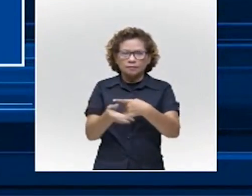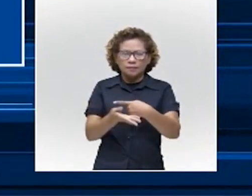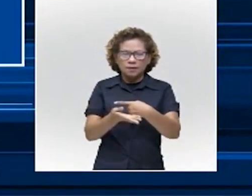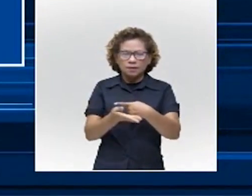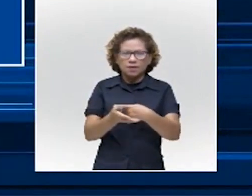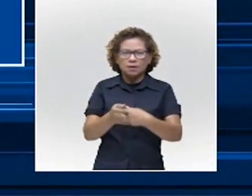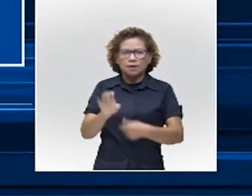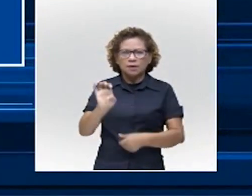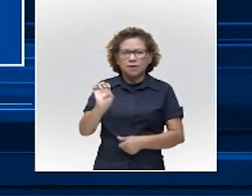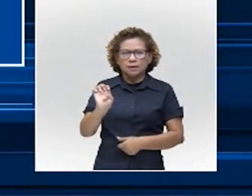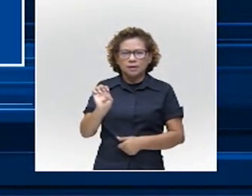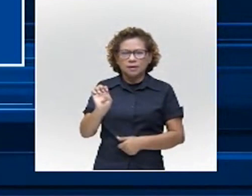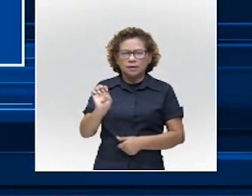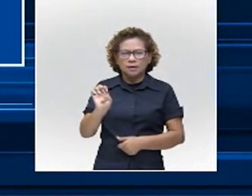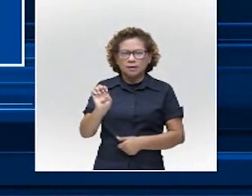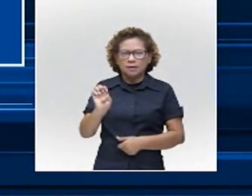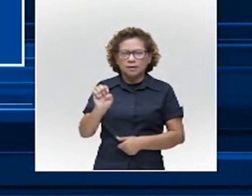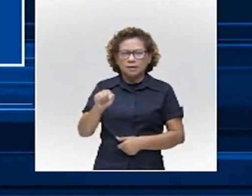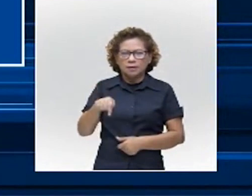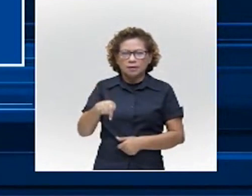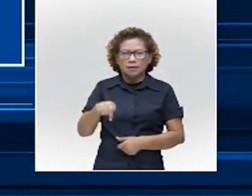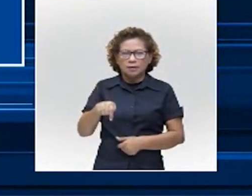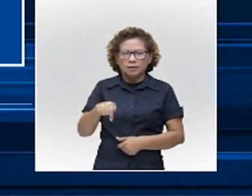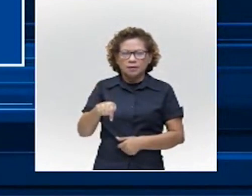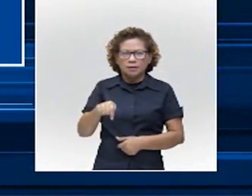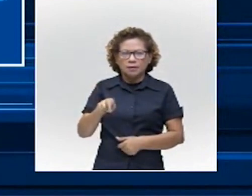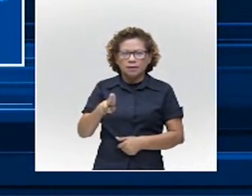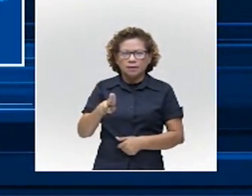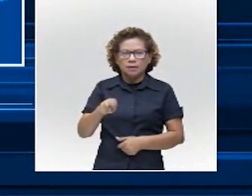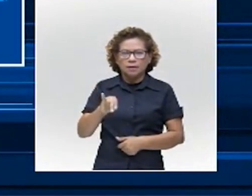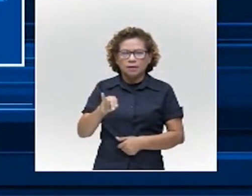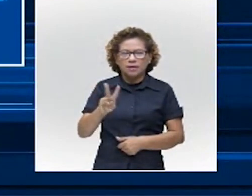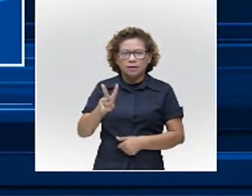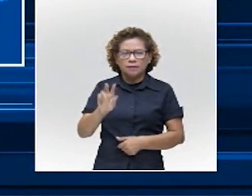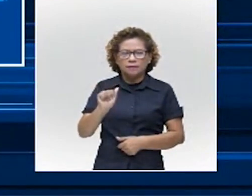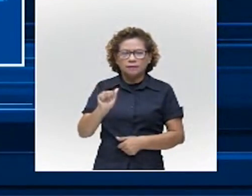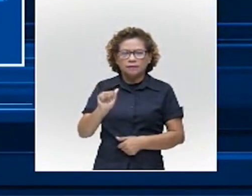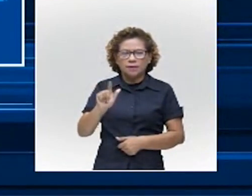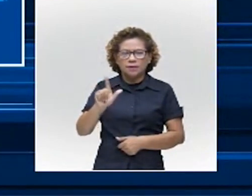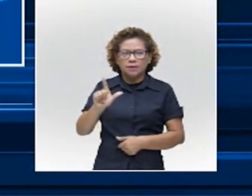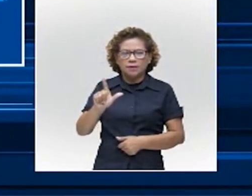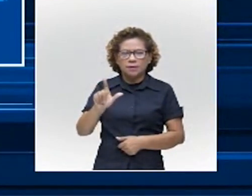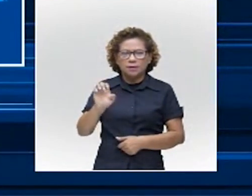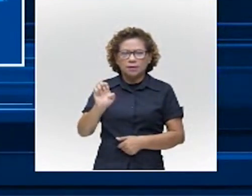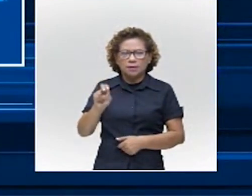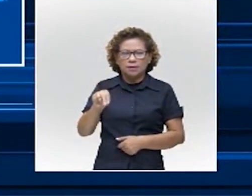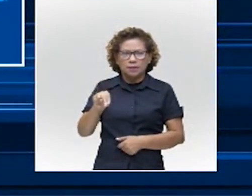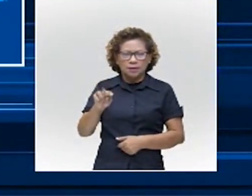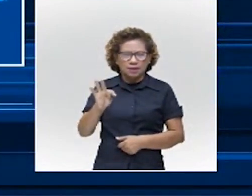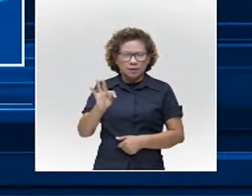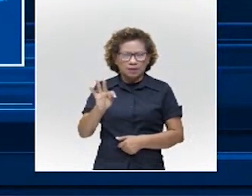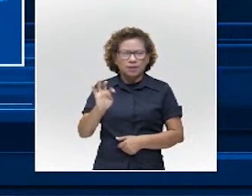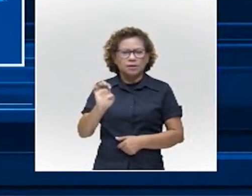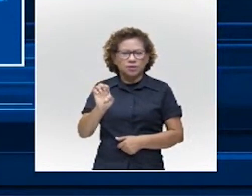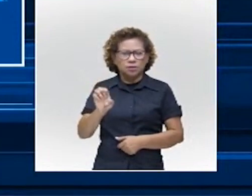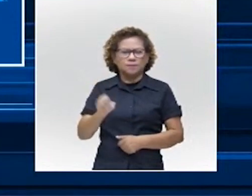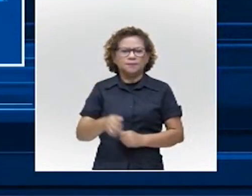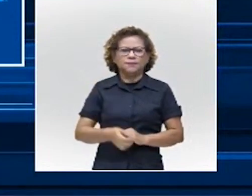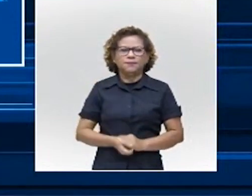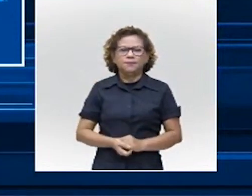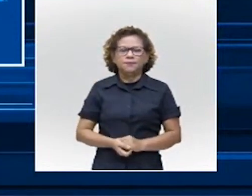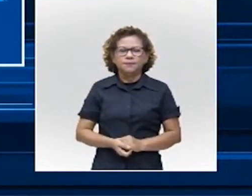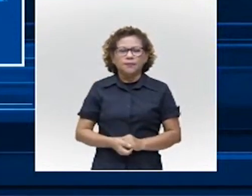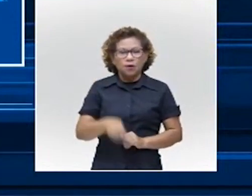dessas situações, né? Não apenas da representação numérica, mas dessa parte visual que é importante. Olha lá, tomem